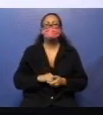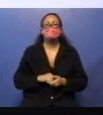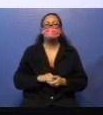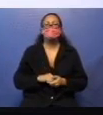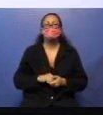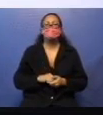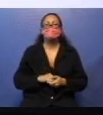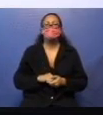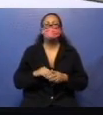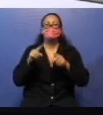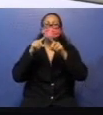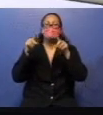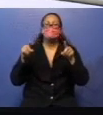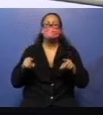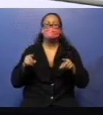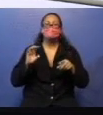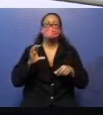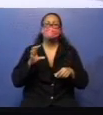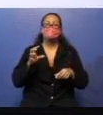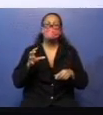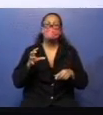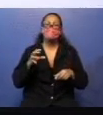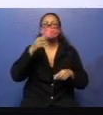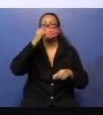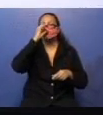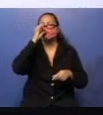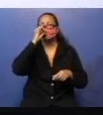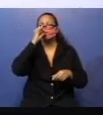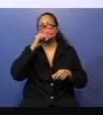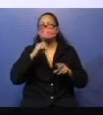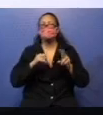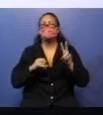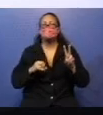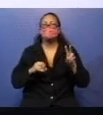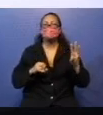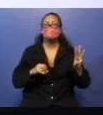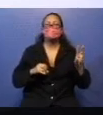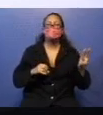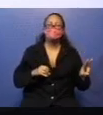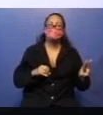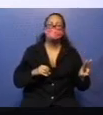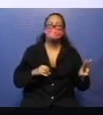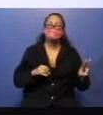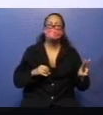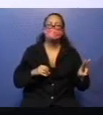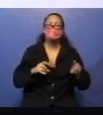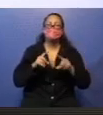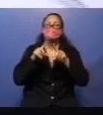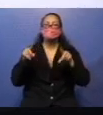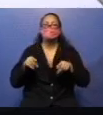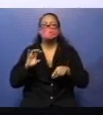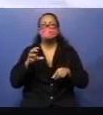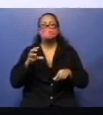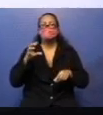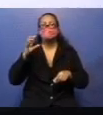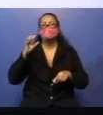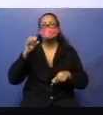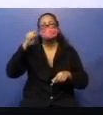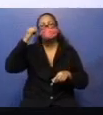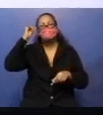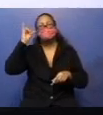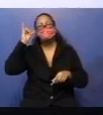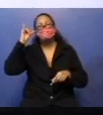No cofrinho de porquinho, 232. No de vaquinha, 135. Quanto a